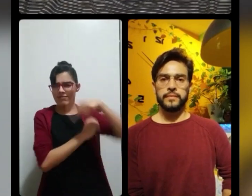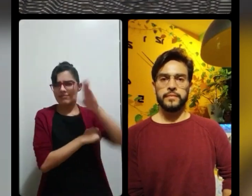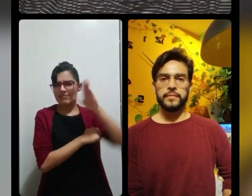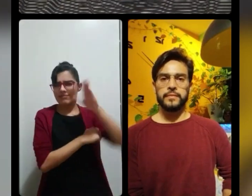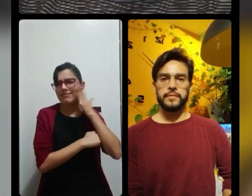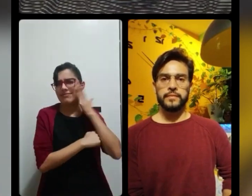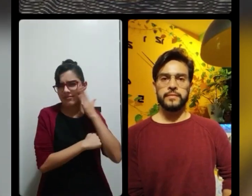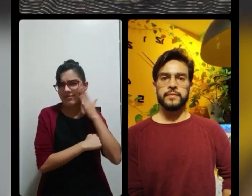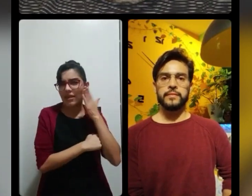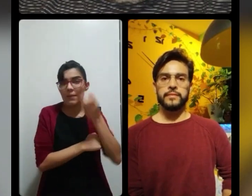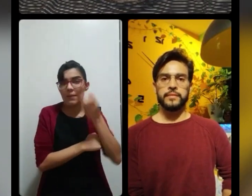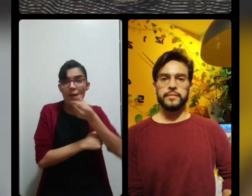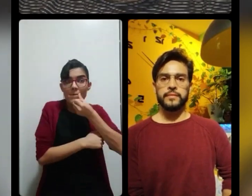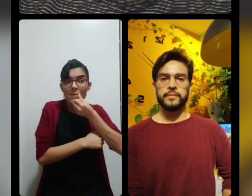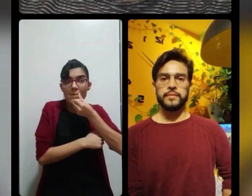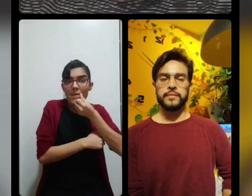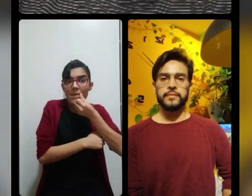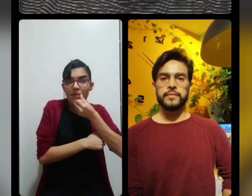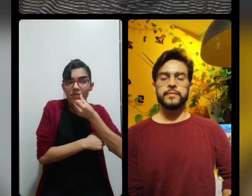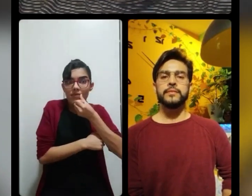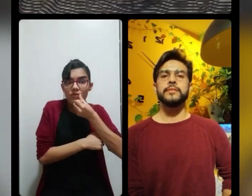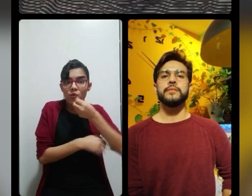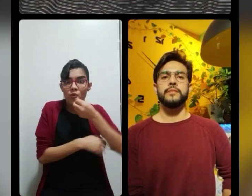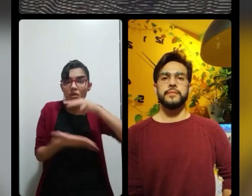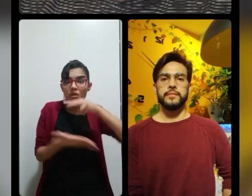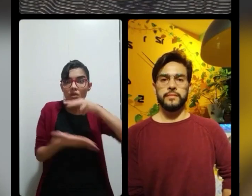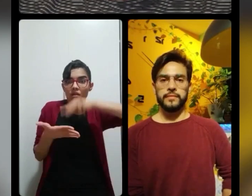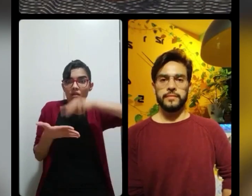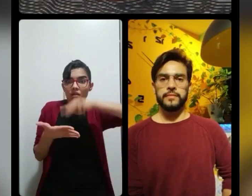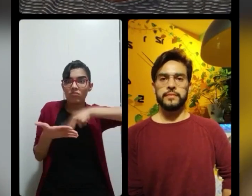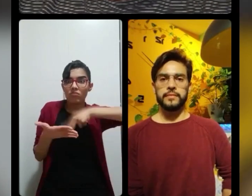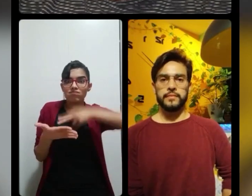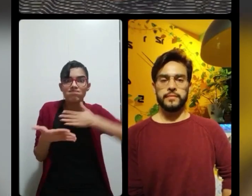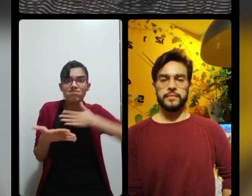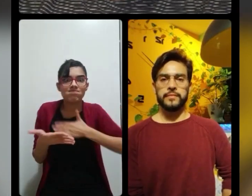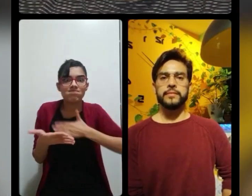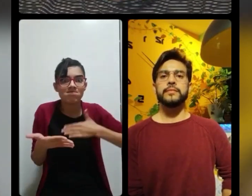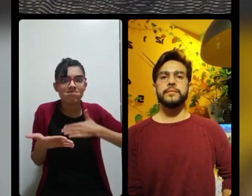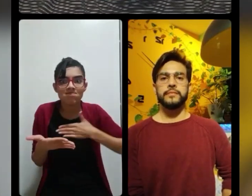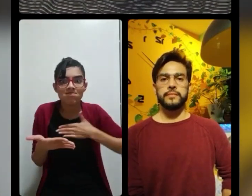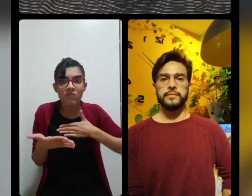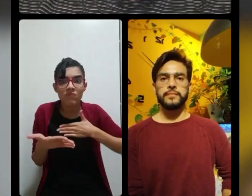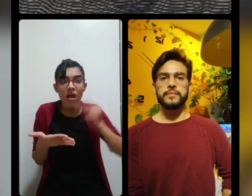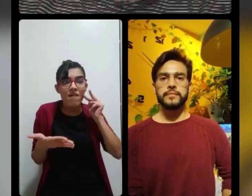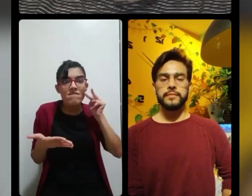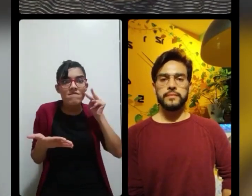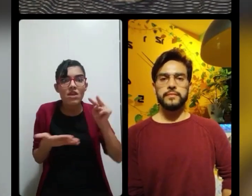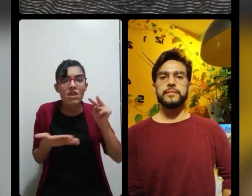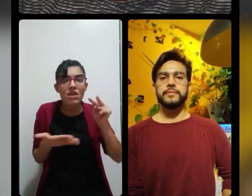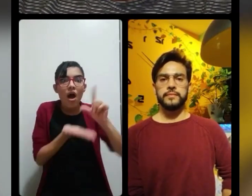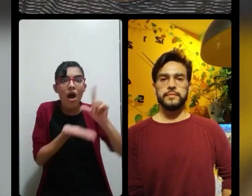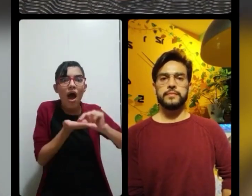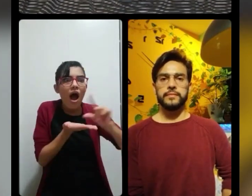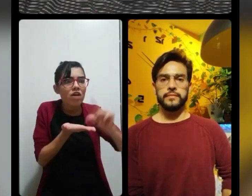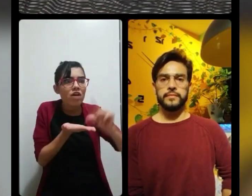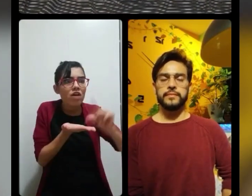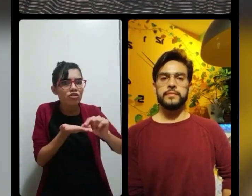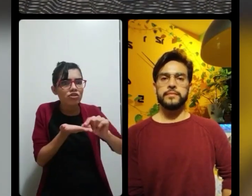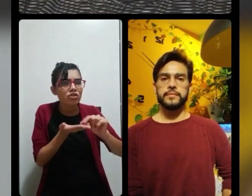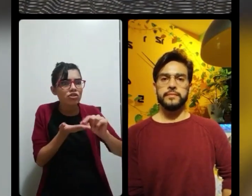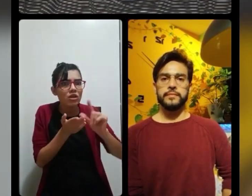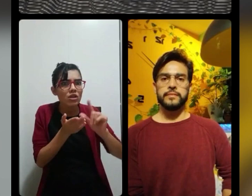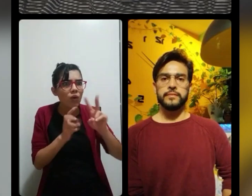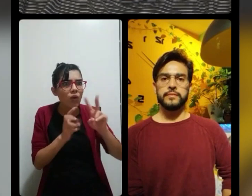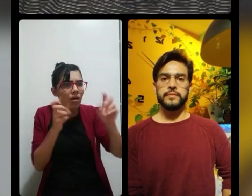leitor, viu em 48, em 38, um artigo dele sobre a comunicação gestual. E